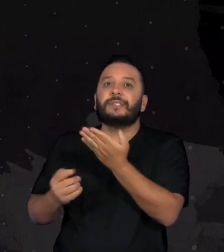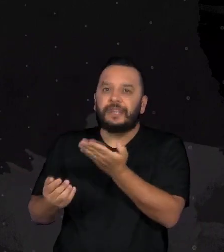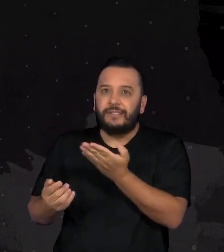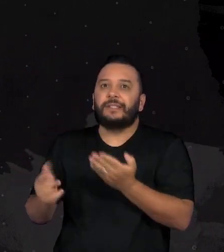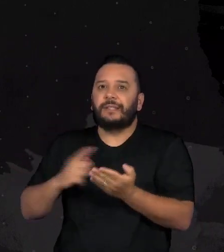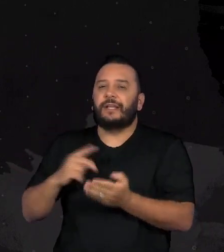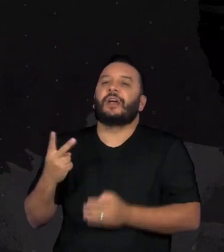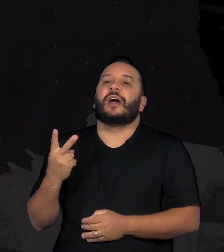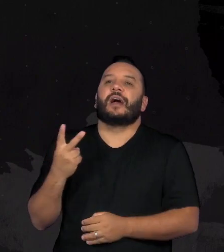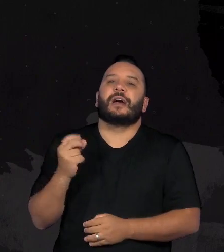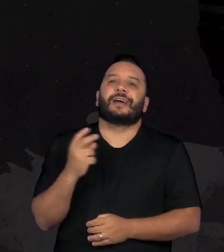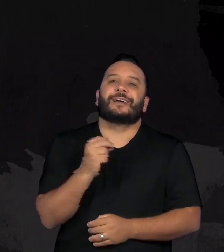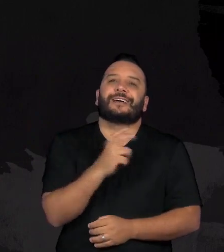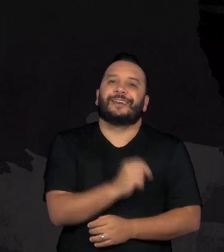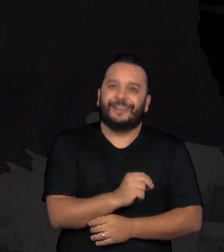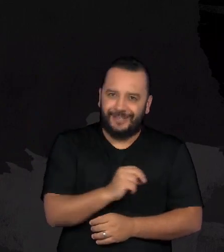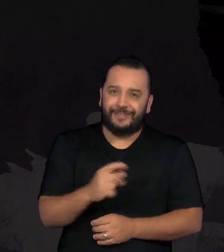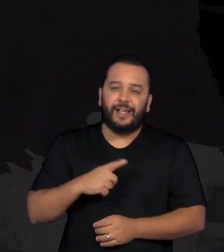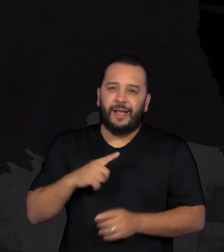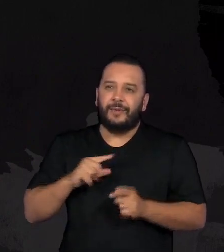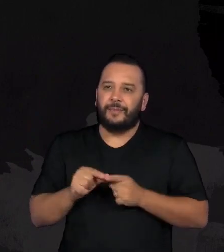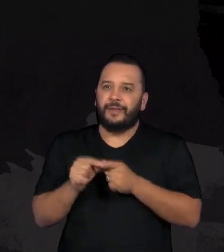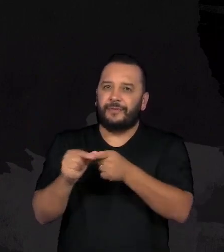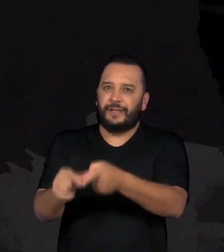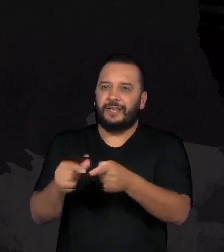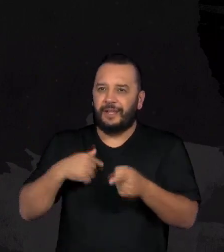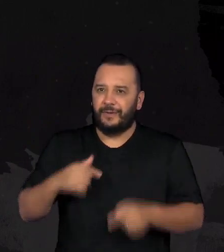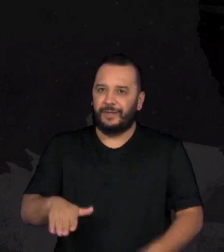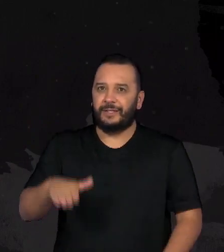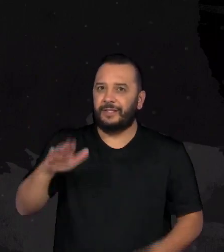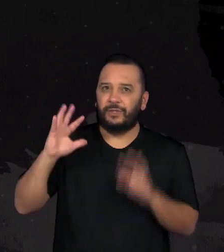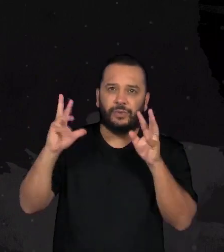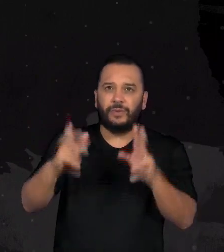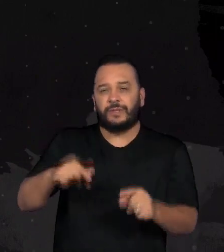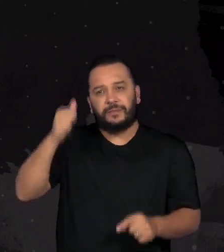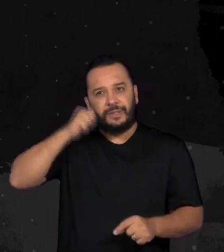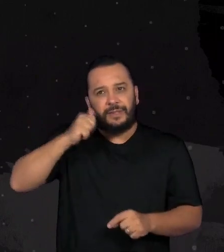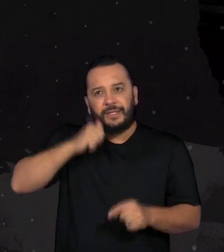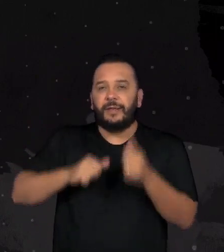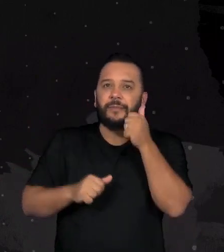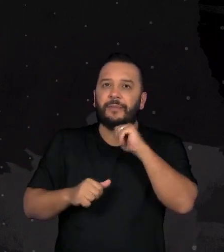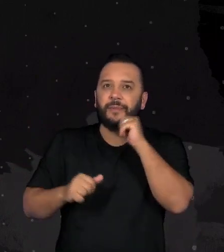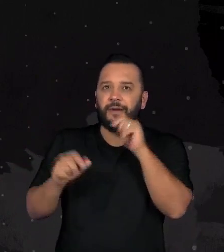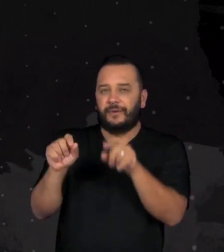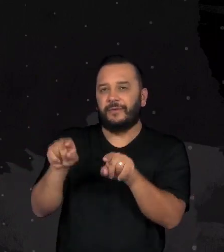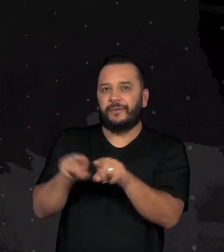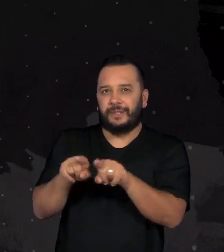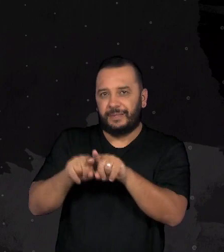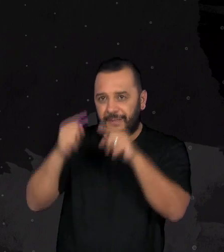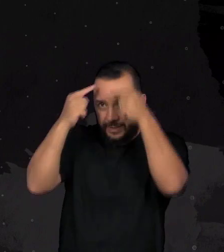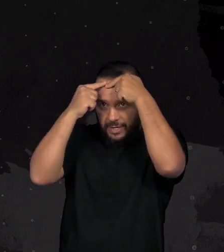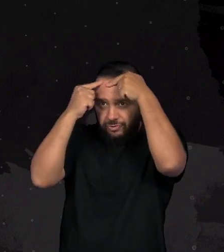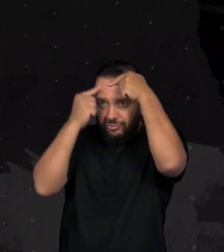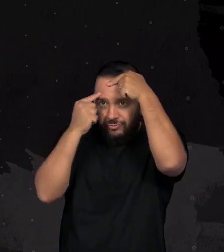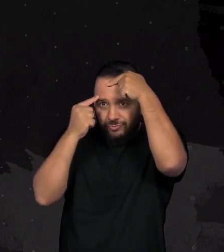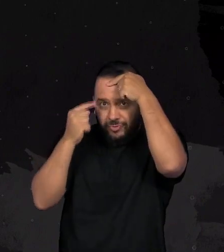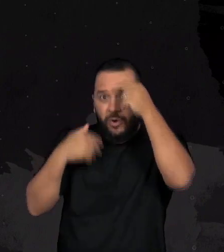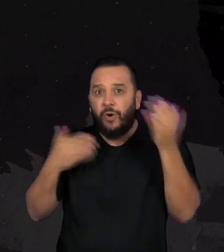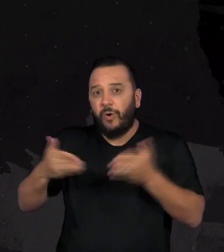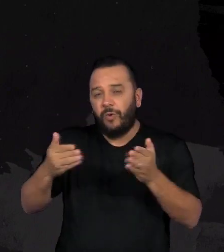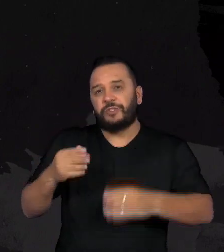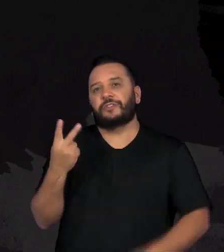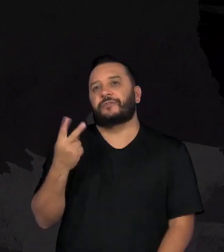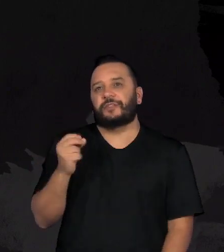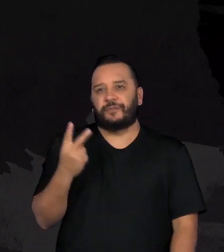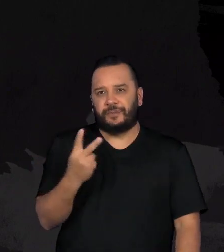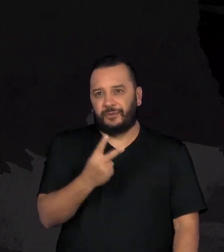anos 2000, particularmente na periferia onde eu cresci, todas as meninas ou as suas mães faziam baby hair nas suas filhas. Hoje, em 2022, muita coisa